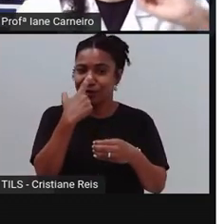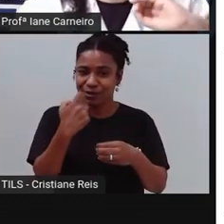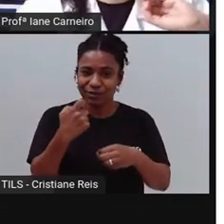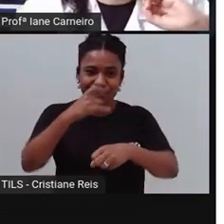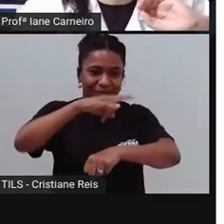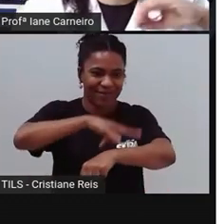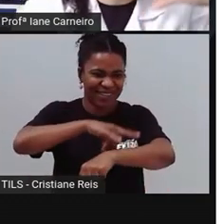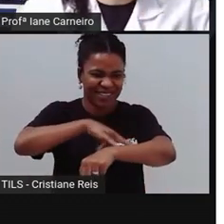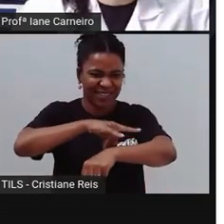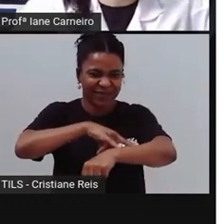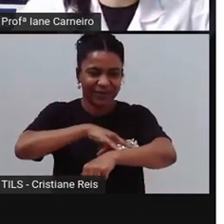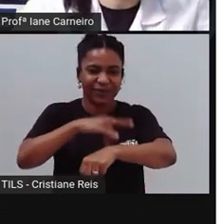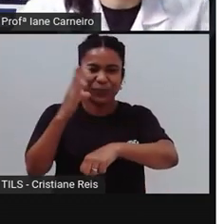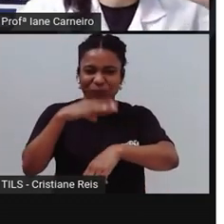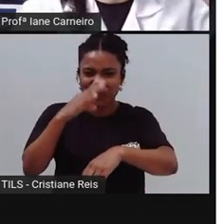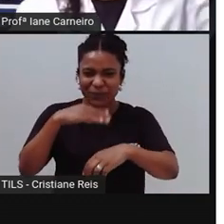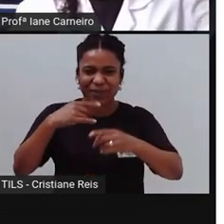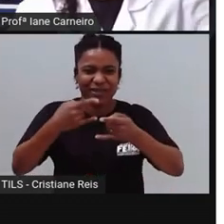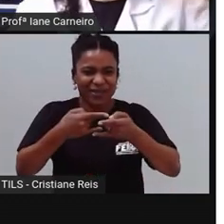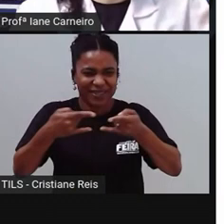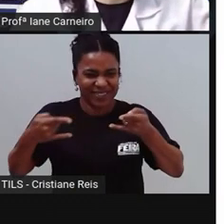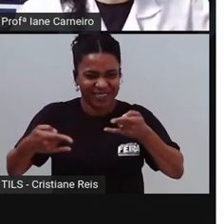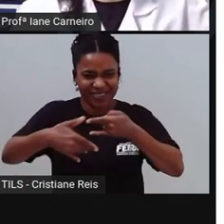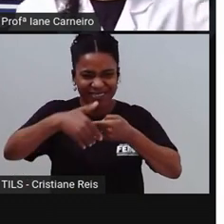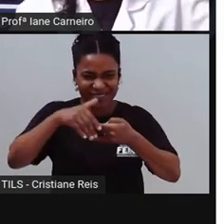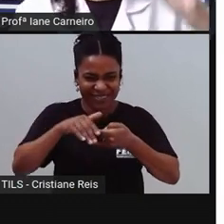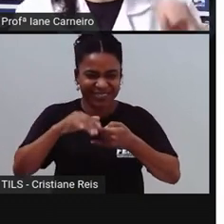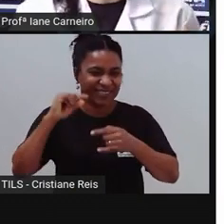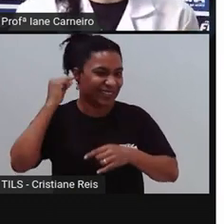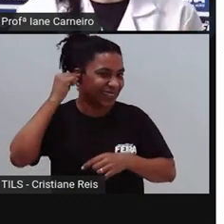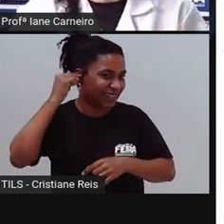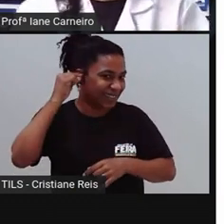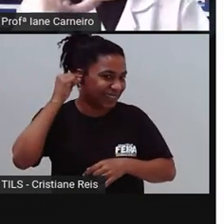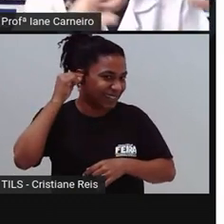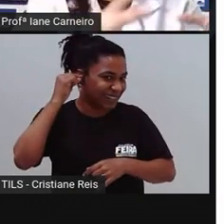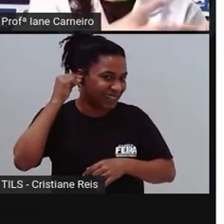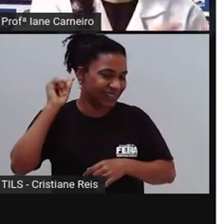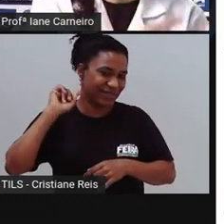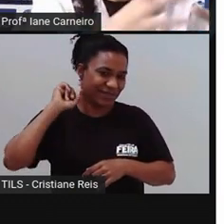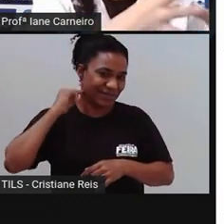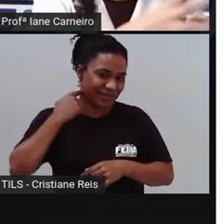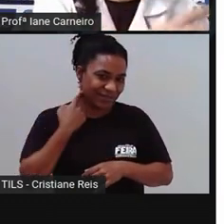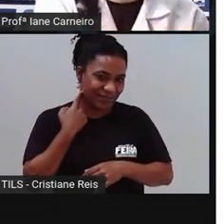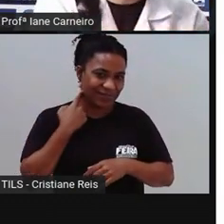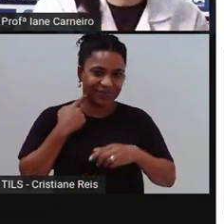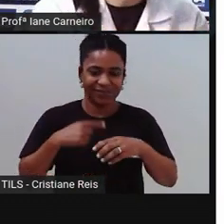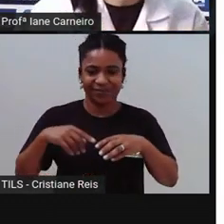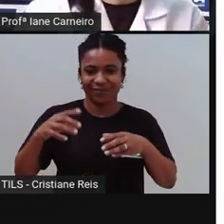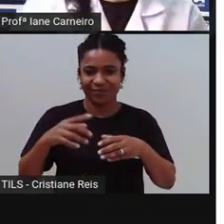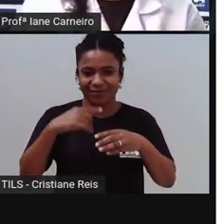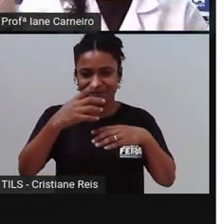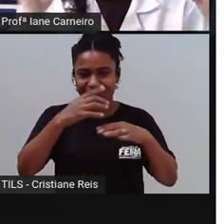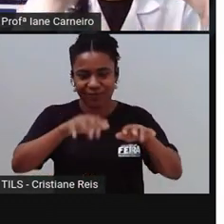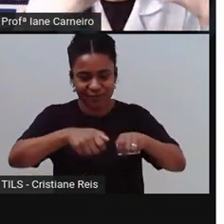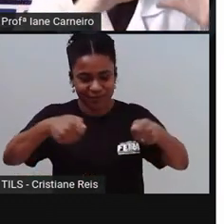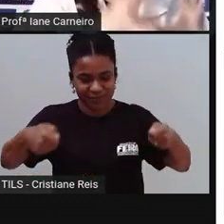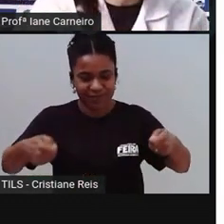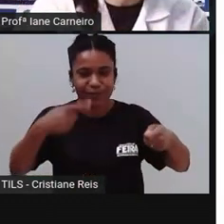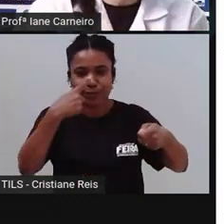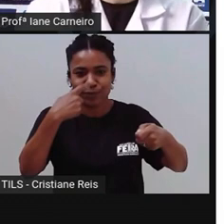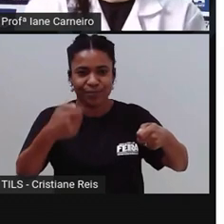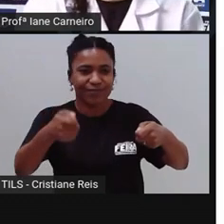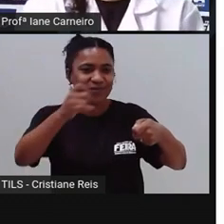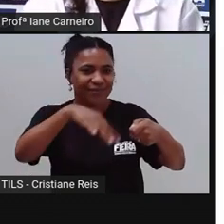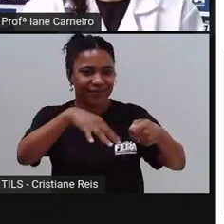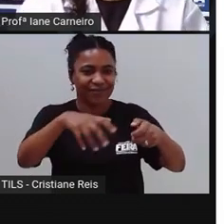que a gente é fralda do bebê, né, cotonete, esse material a gente coloca num saco separado, numa